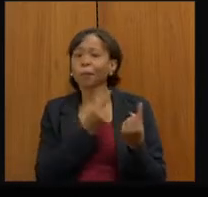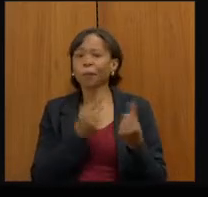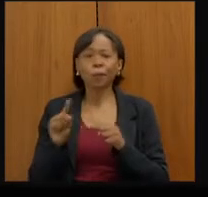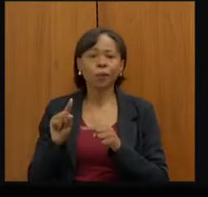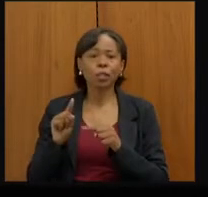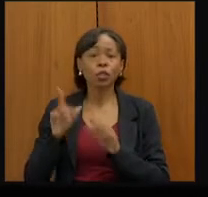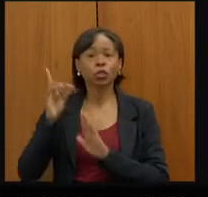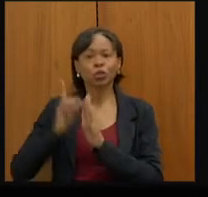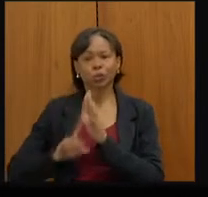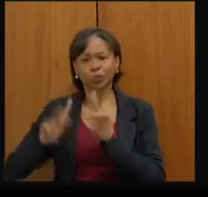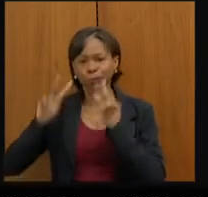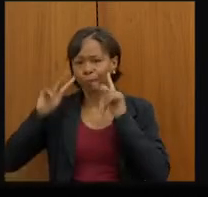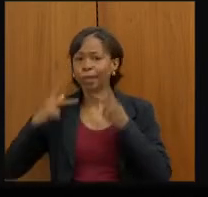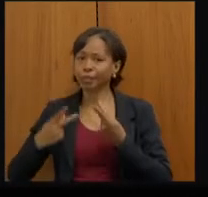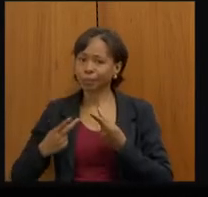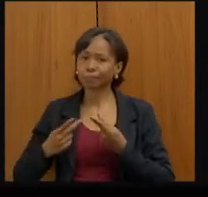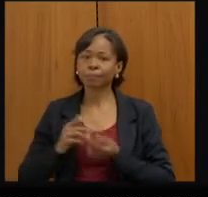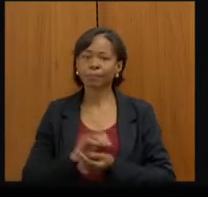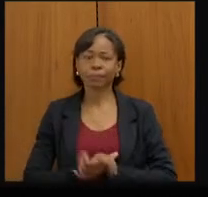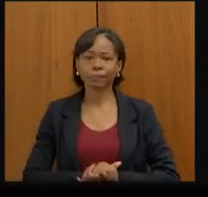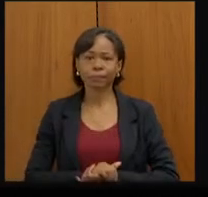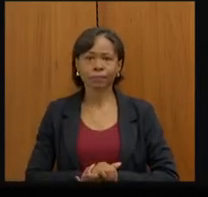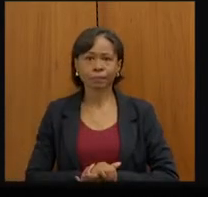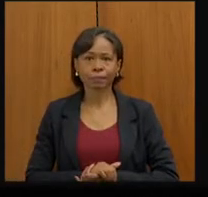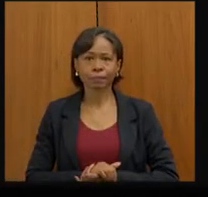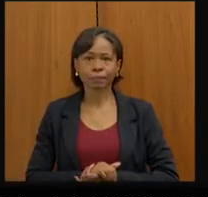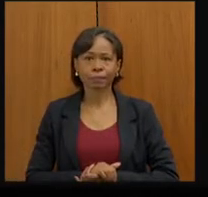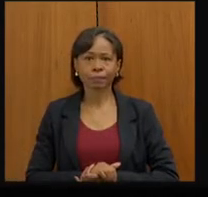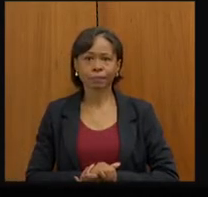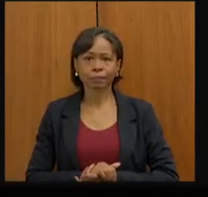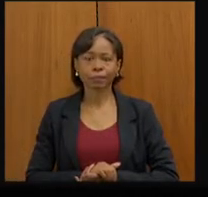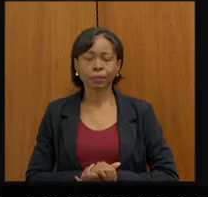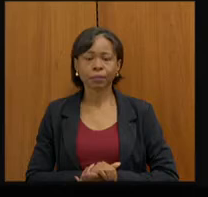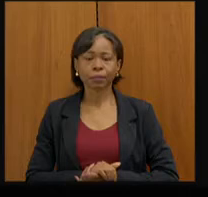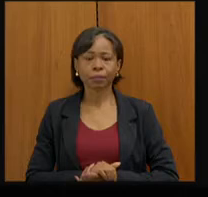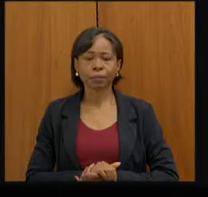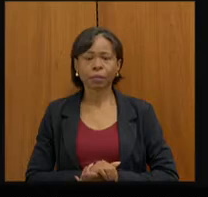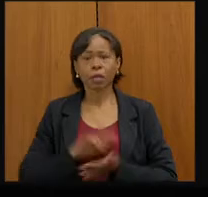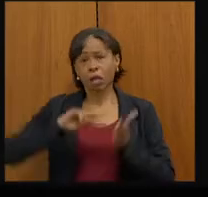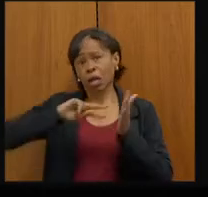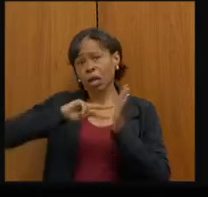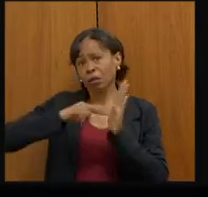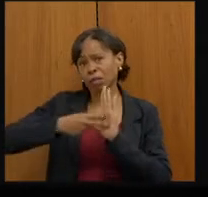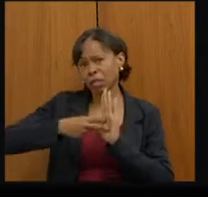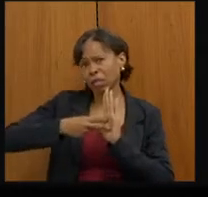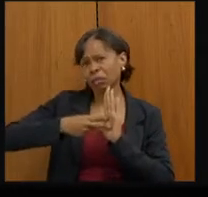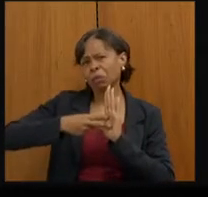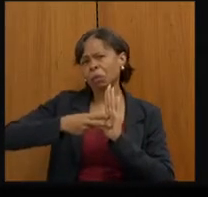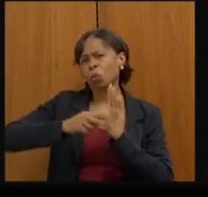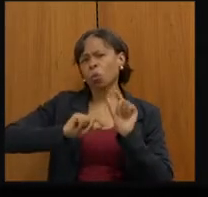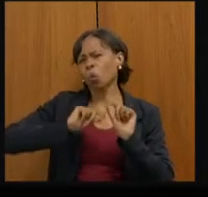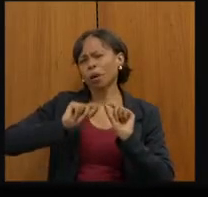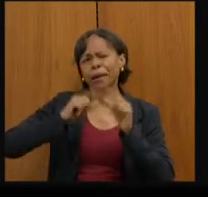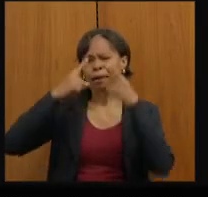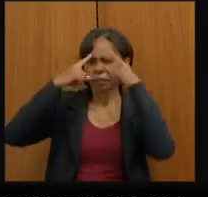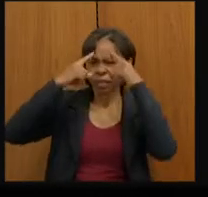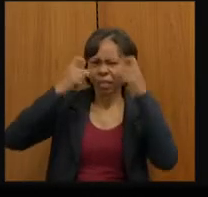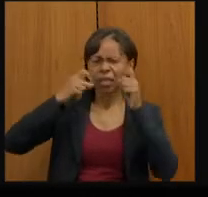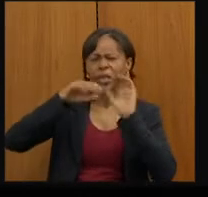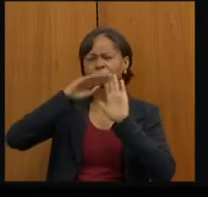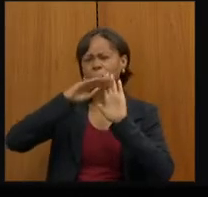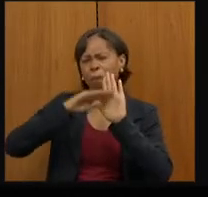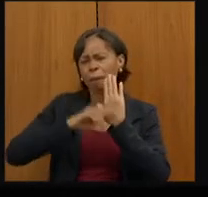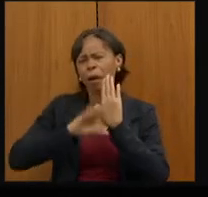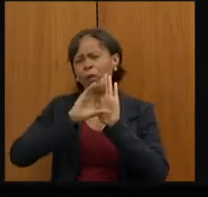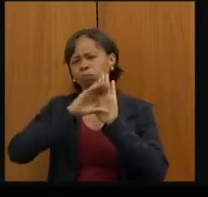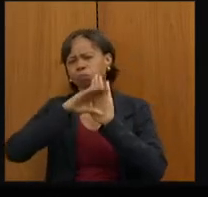passar é a ideia não é definição do que é violência em contexto de aplicação e a ideia de